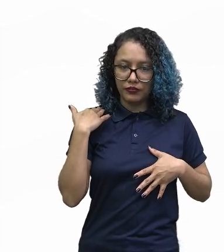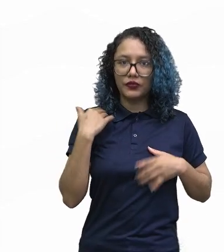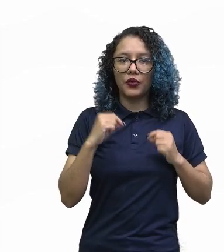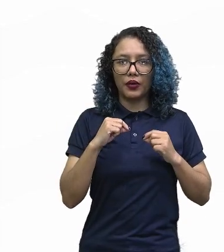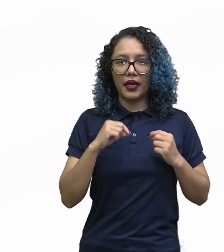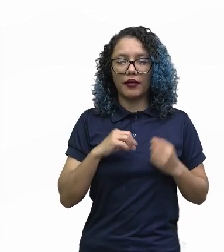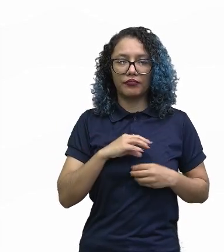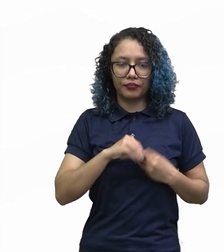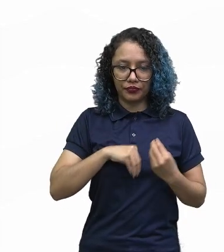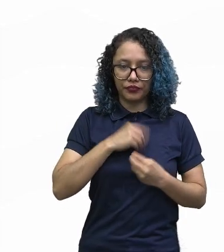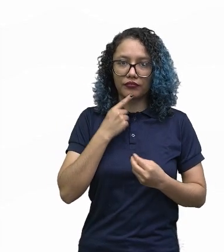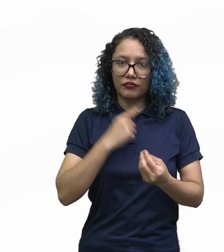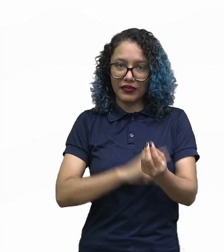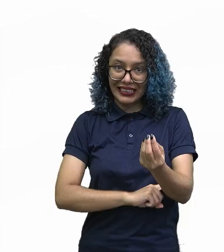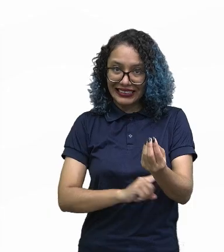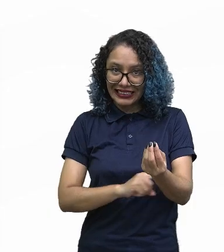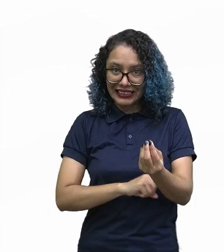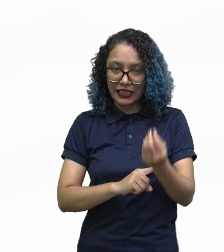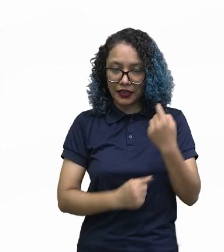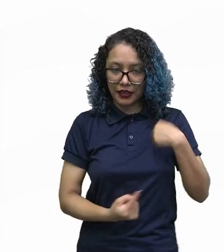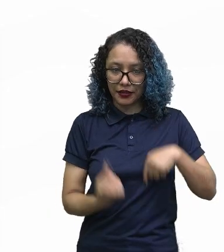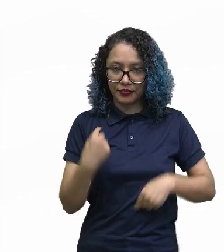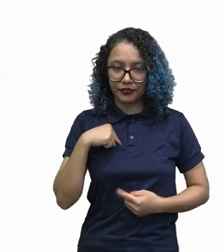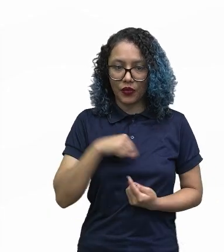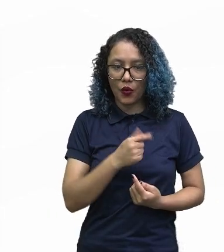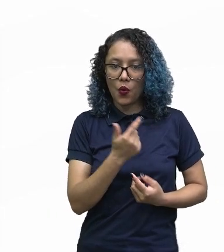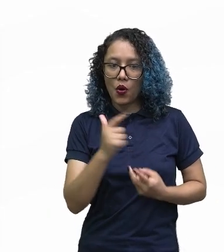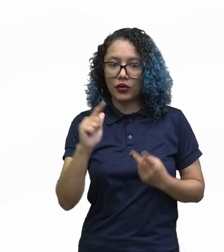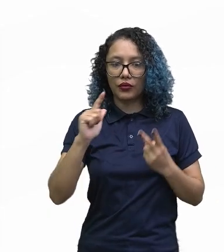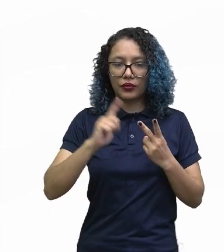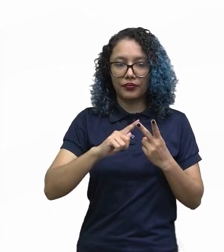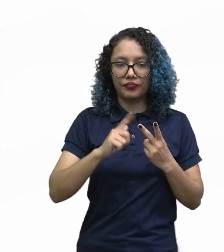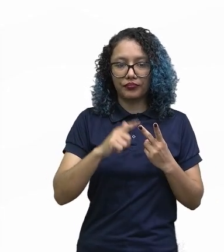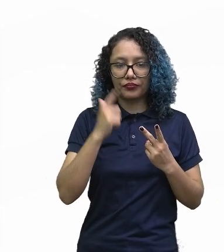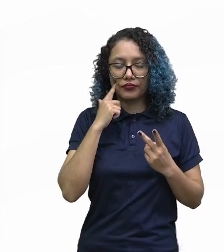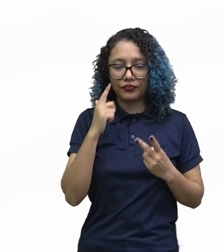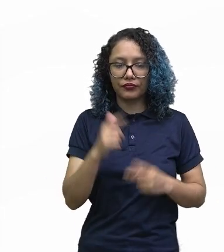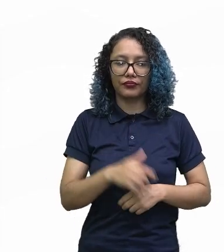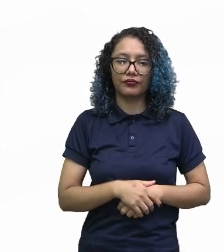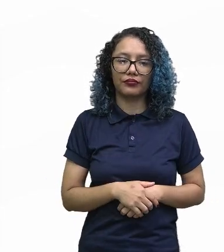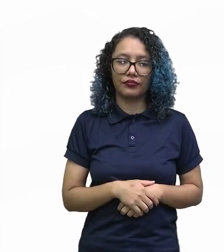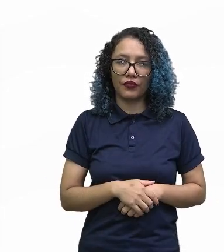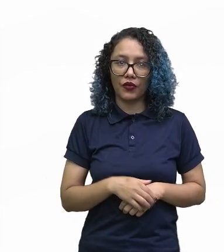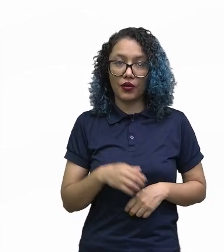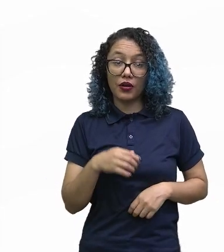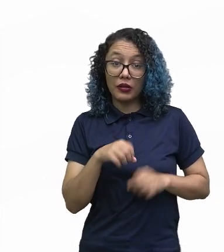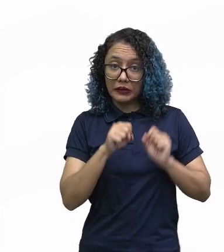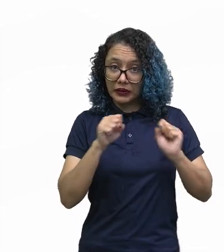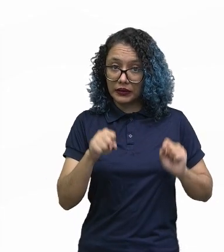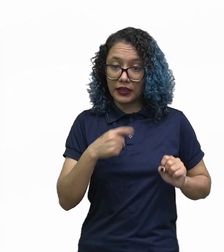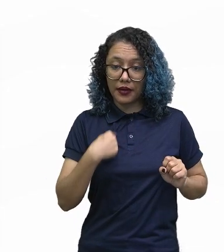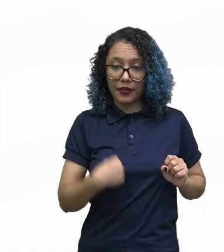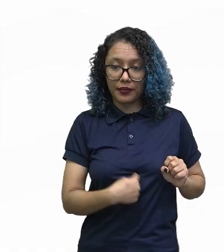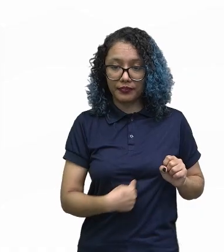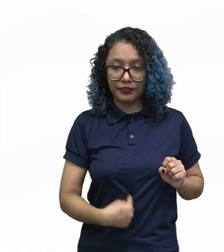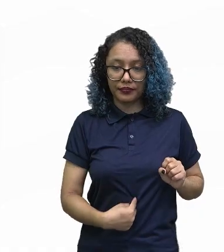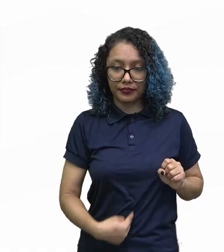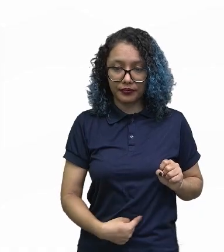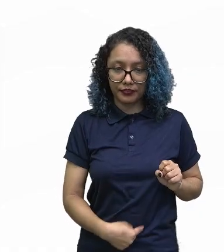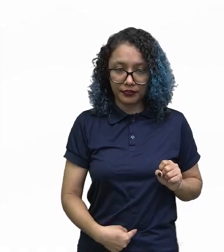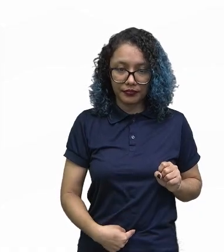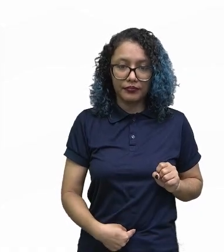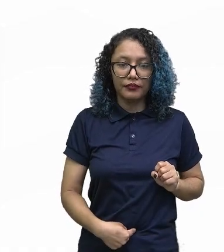sanguínea, tá? O outro sistema que a gente visualiza aí, ó, em sequência, é o sistema digestório. Realiza